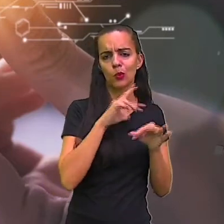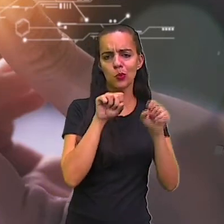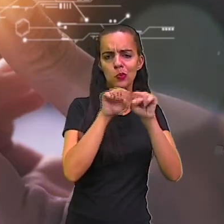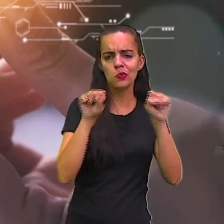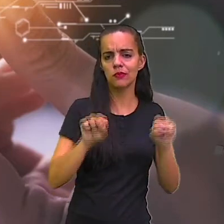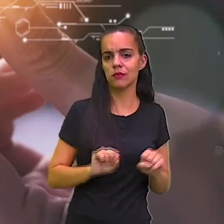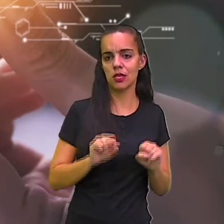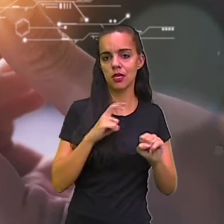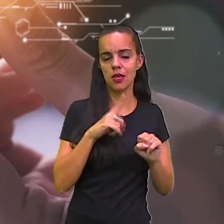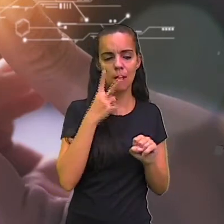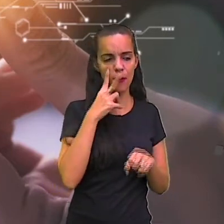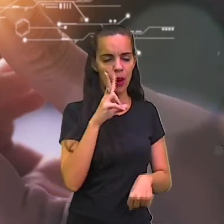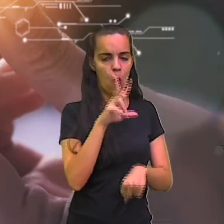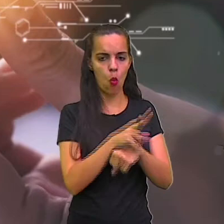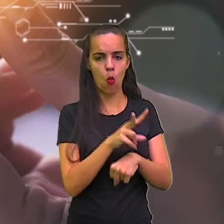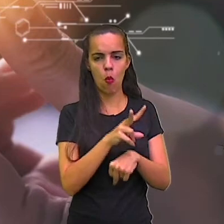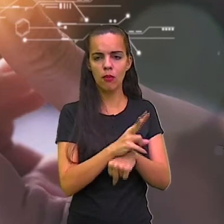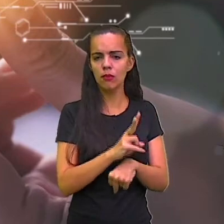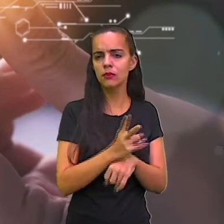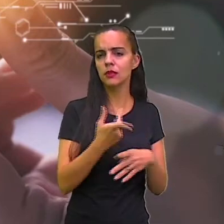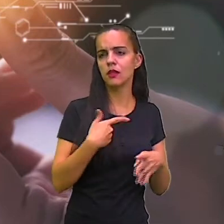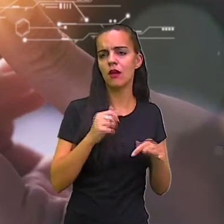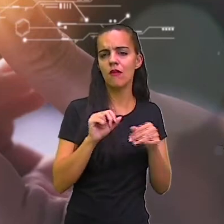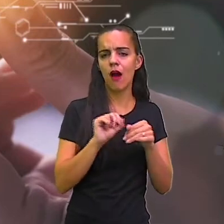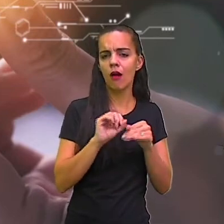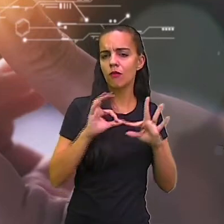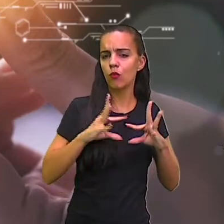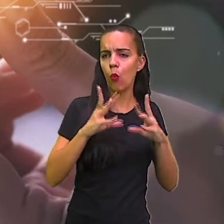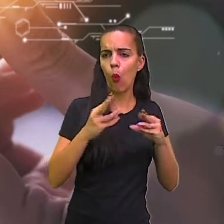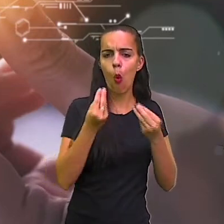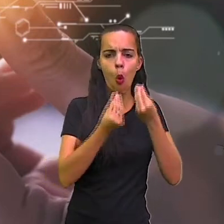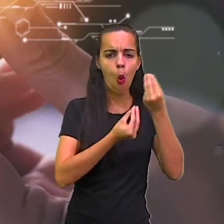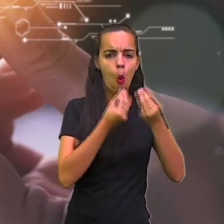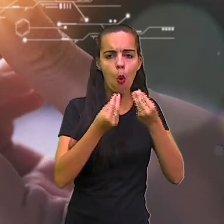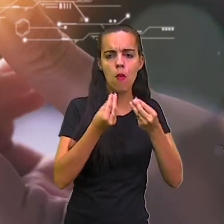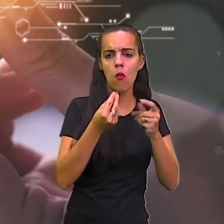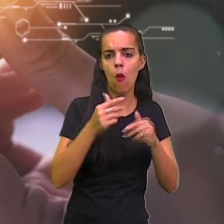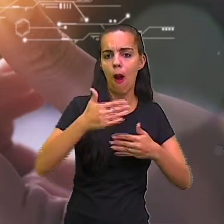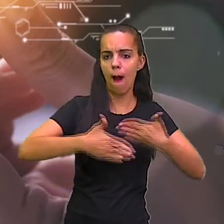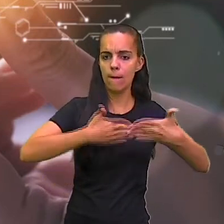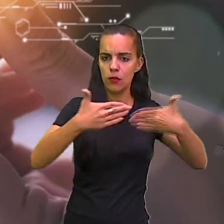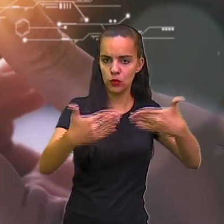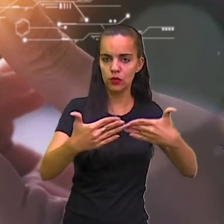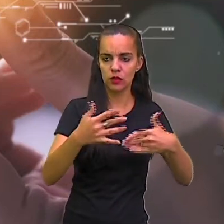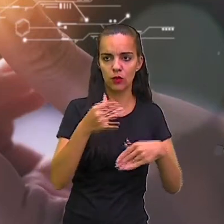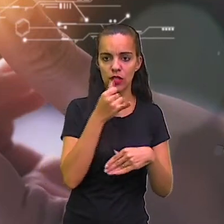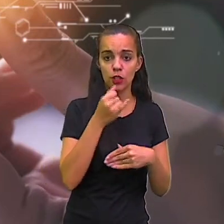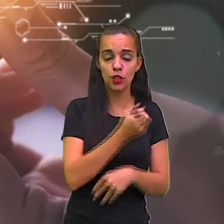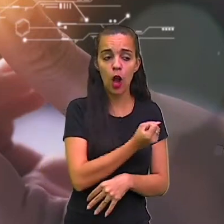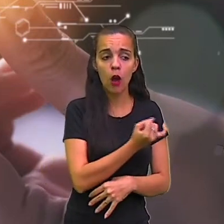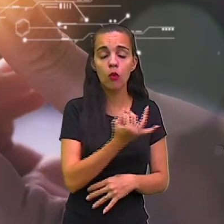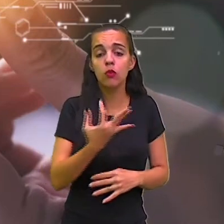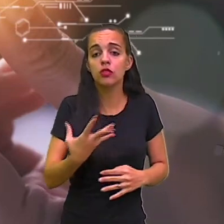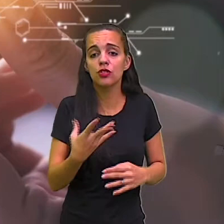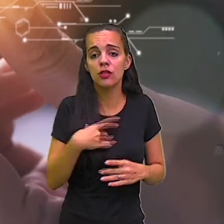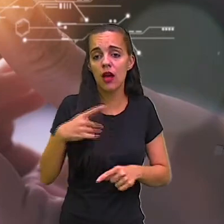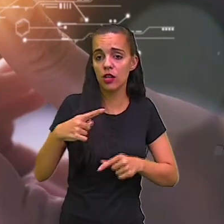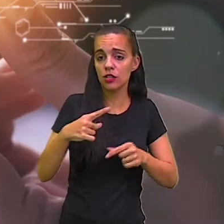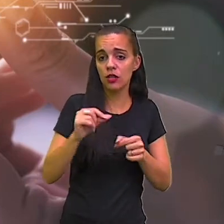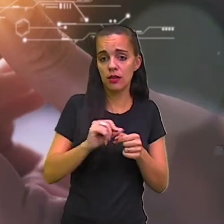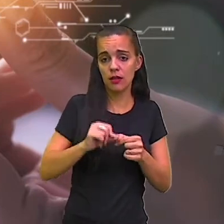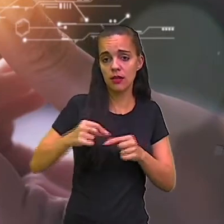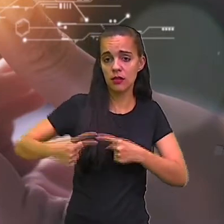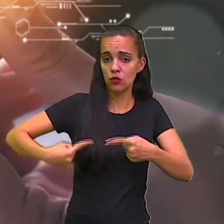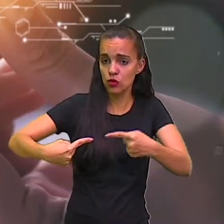essas linhas de transmissão torre de alta tensão leva eletricidade por uma longa distância para